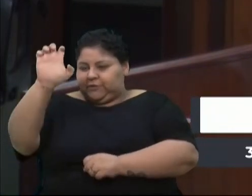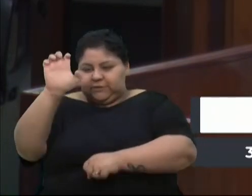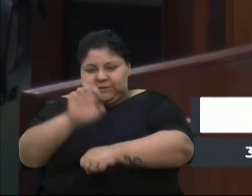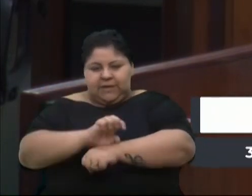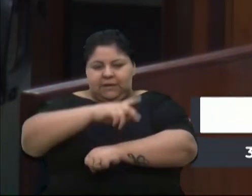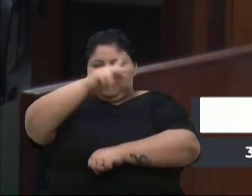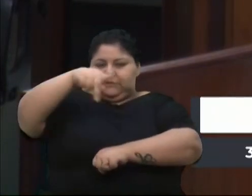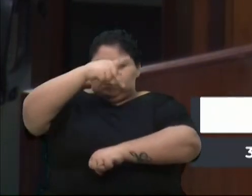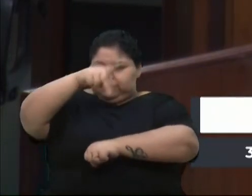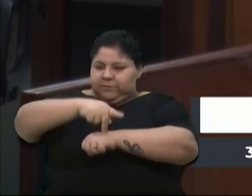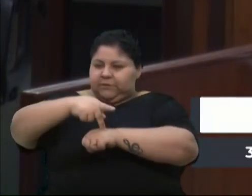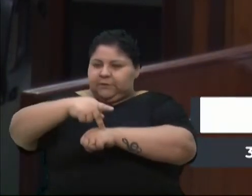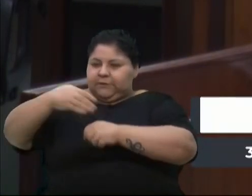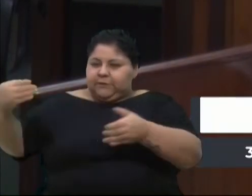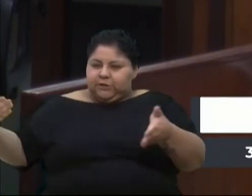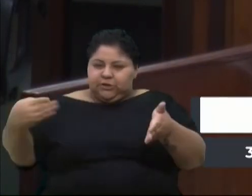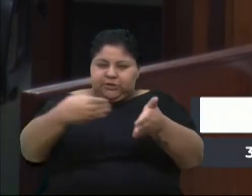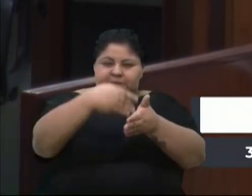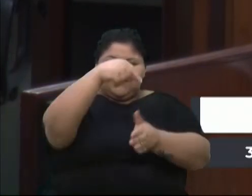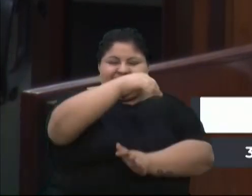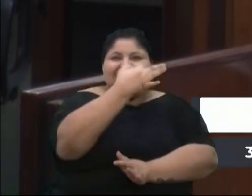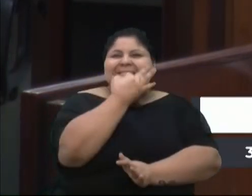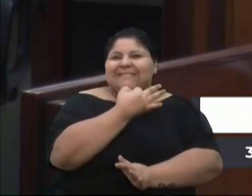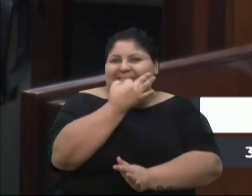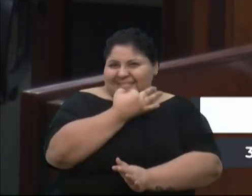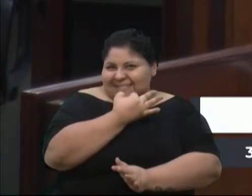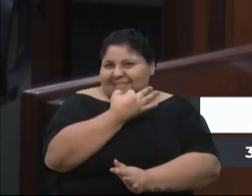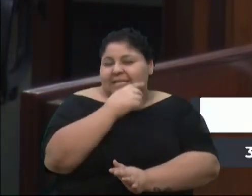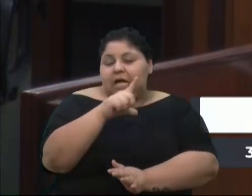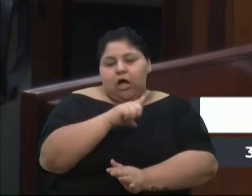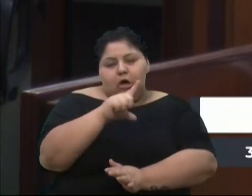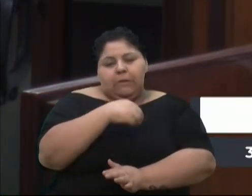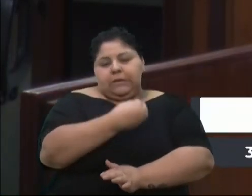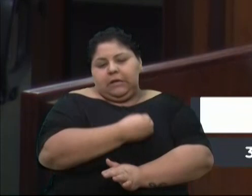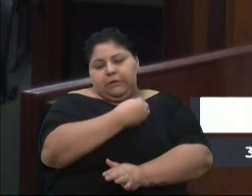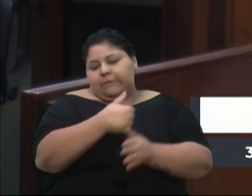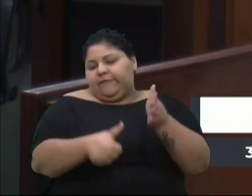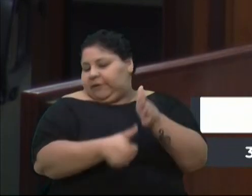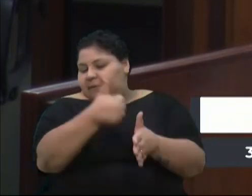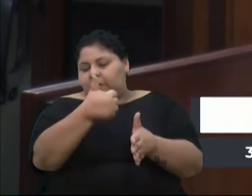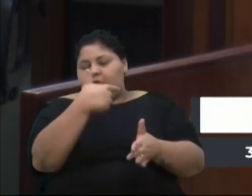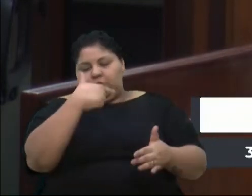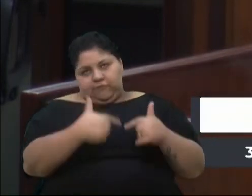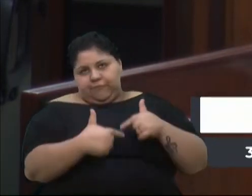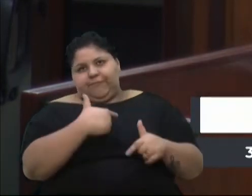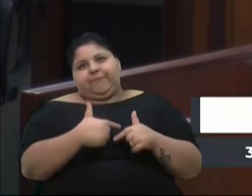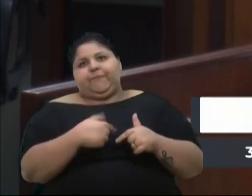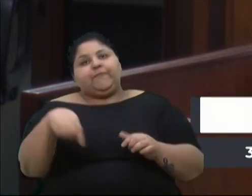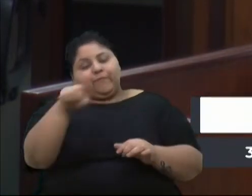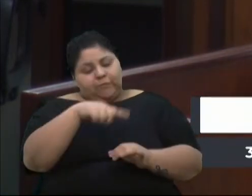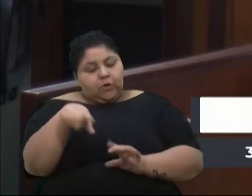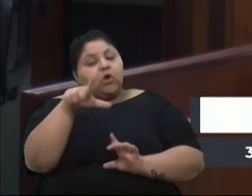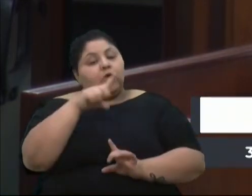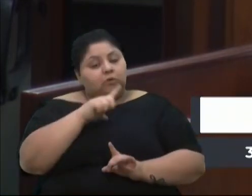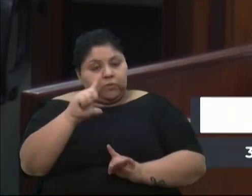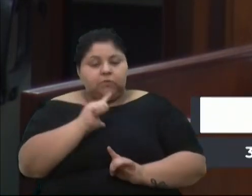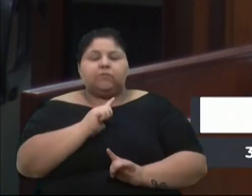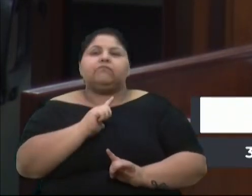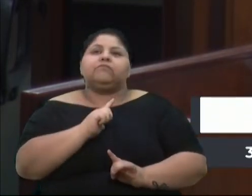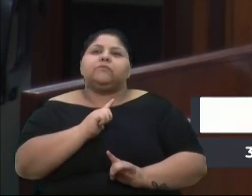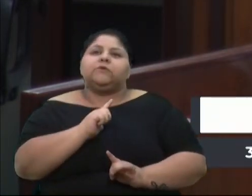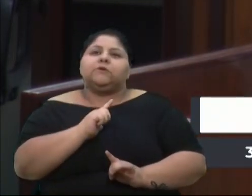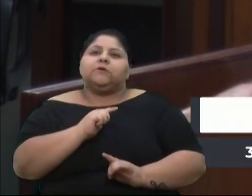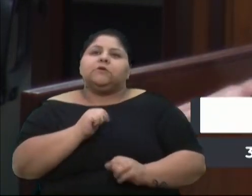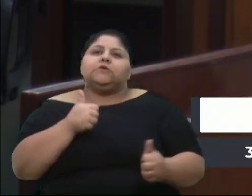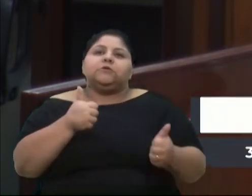estão migrando para Caxias do Sul para buscar uma nova vida, um emprego. E nós temos, junto